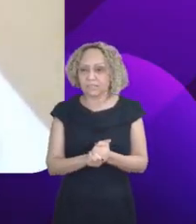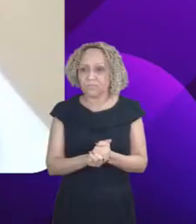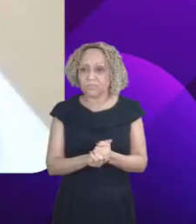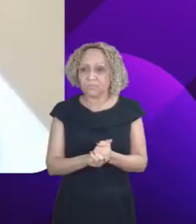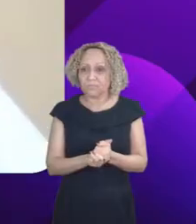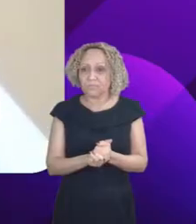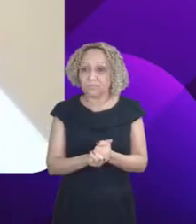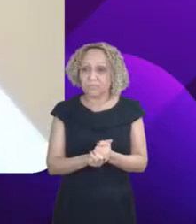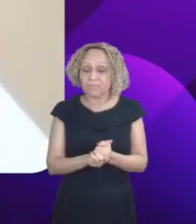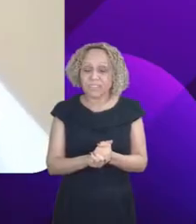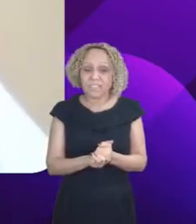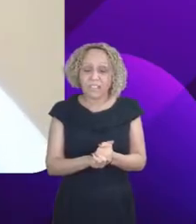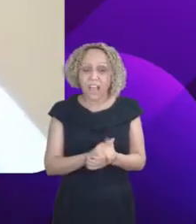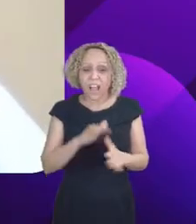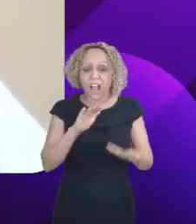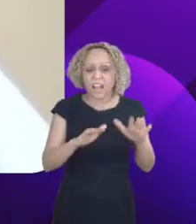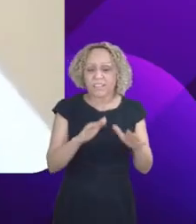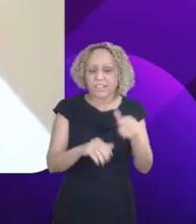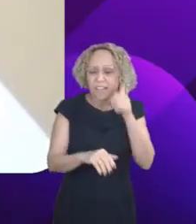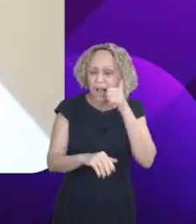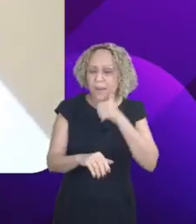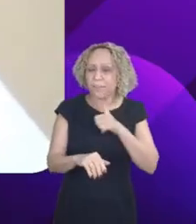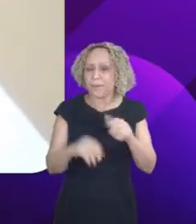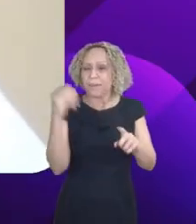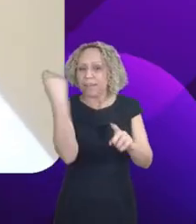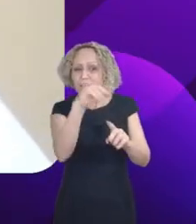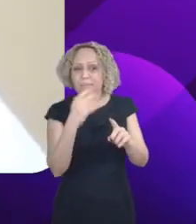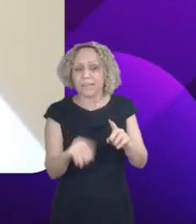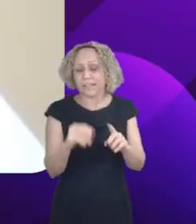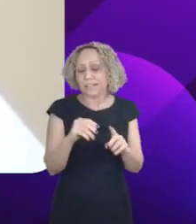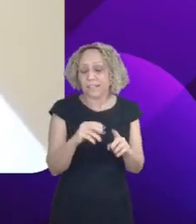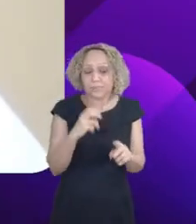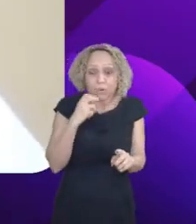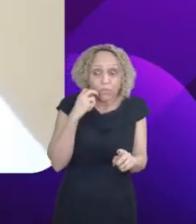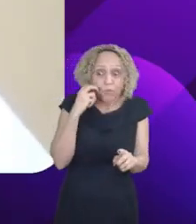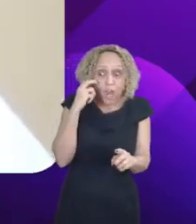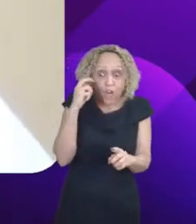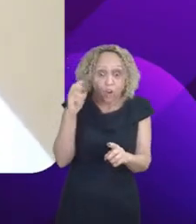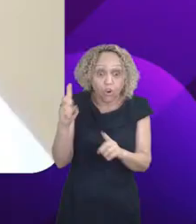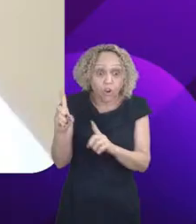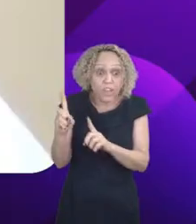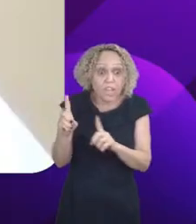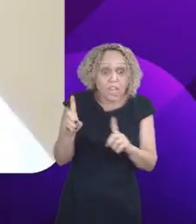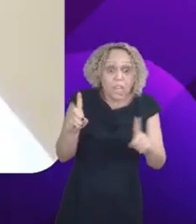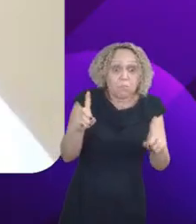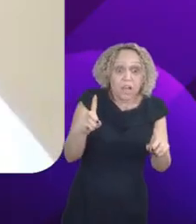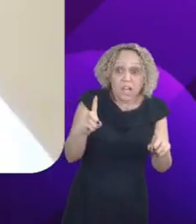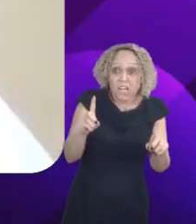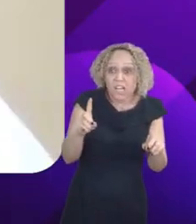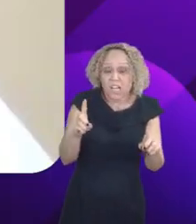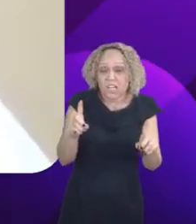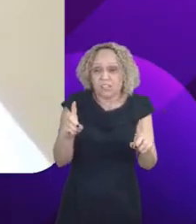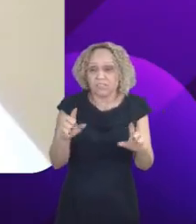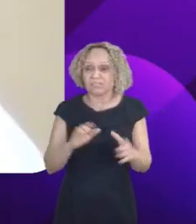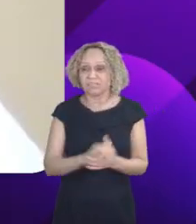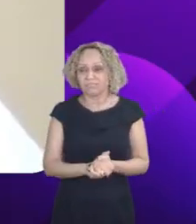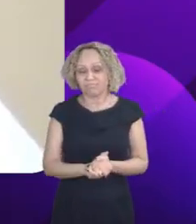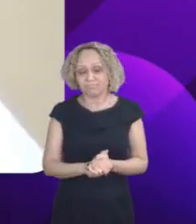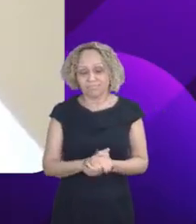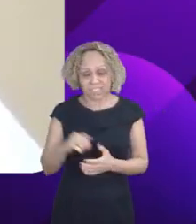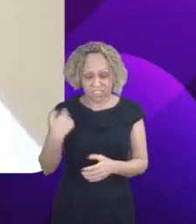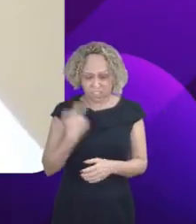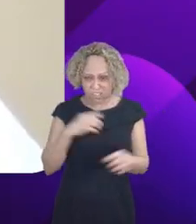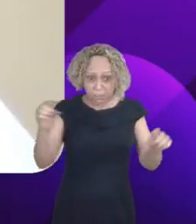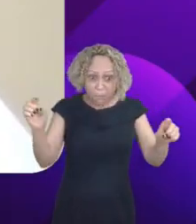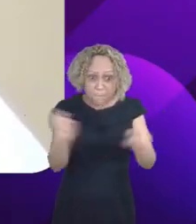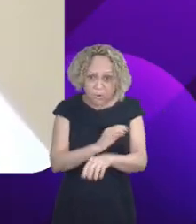Ela teme não ser aceita pela sociedade como uma mulher separada, largada. Nem todo mundo, nem todas nós estamos prontas para sofrer